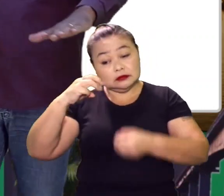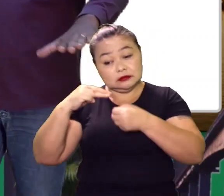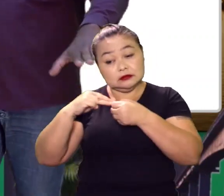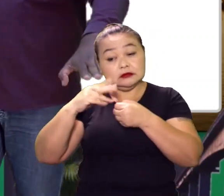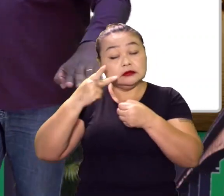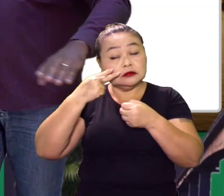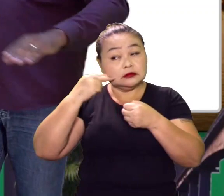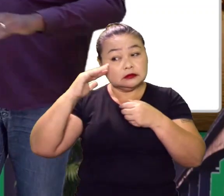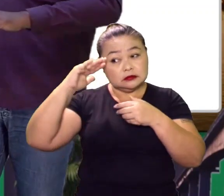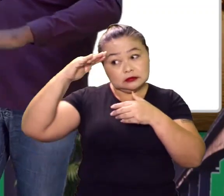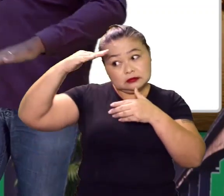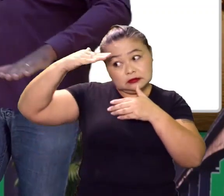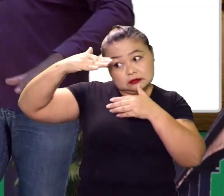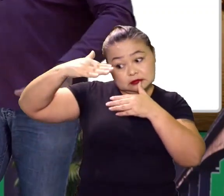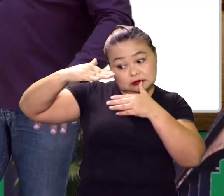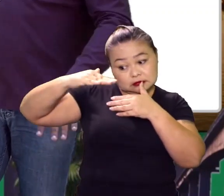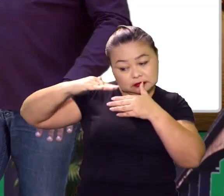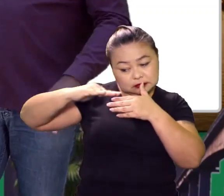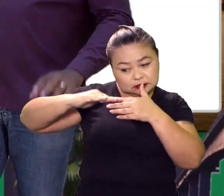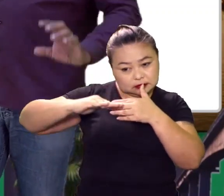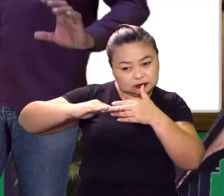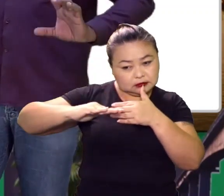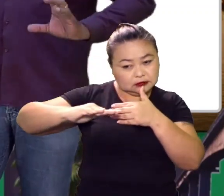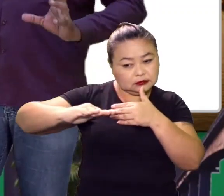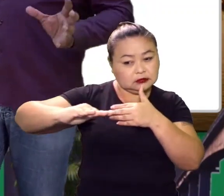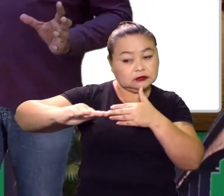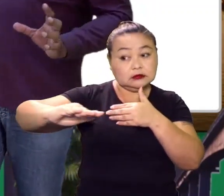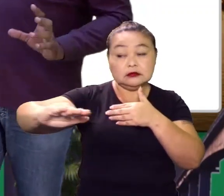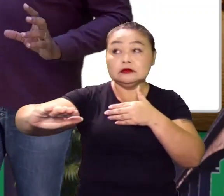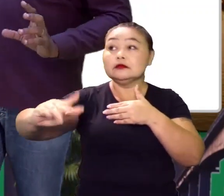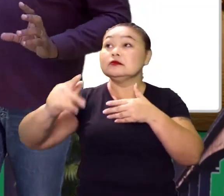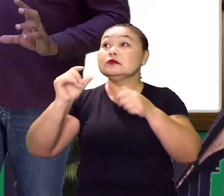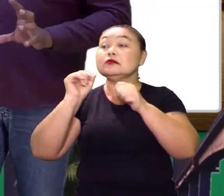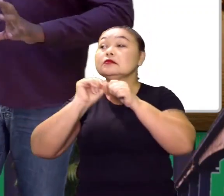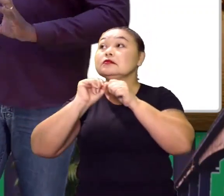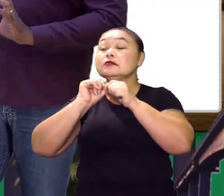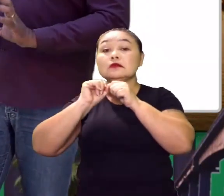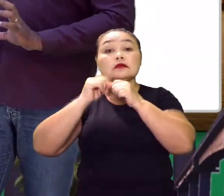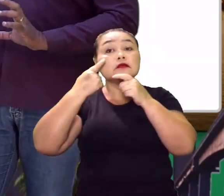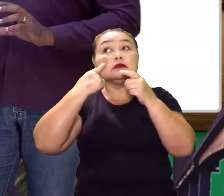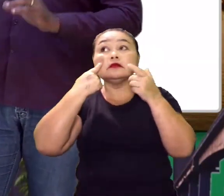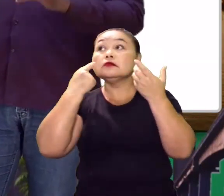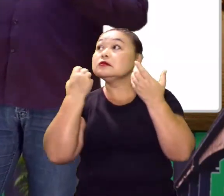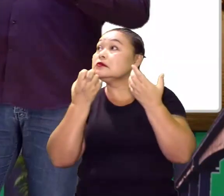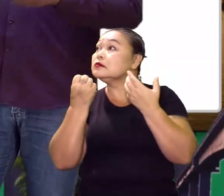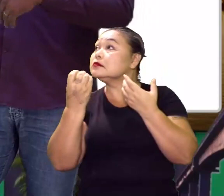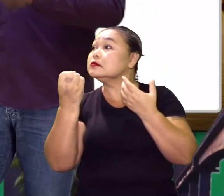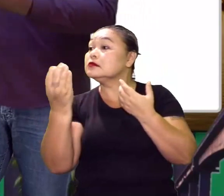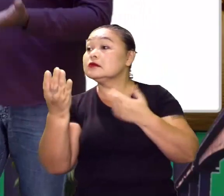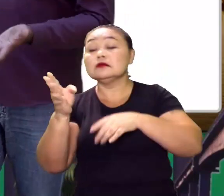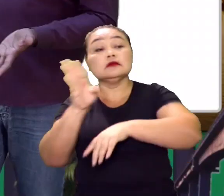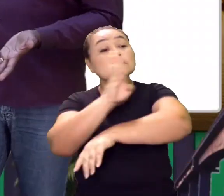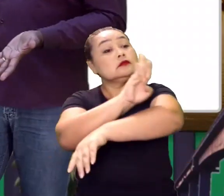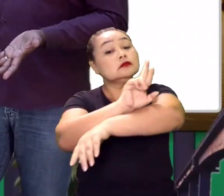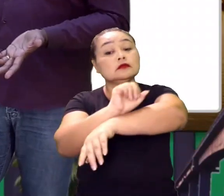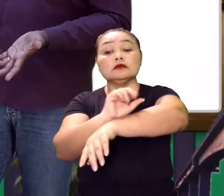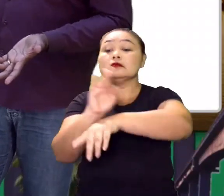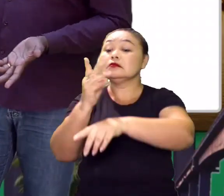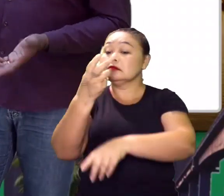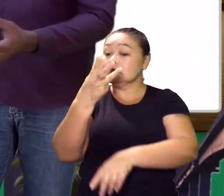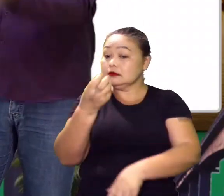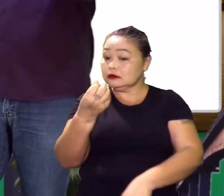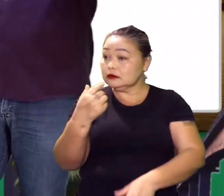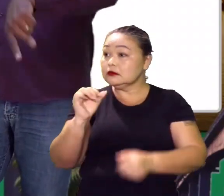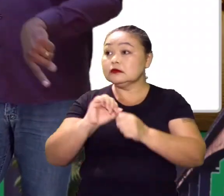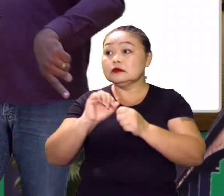está mais baixa, o relevo está mais baixo. Essa viagem que ele faz pela BR-364, ele consegue identificar aqui algumas formações de relevo que nós